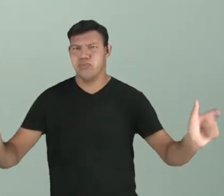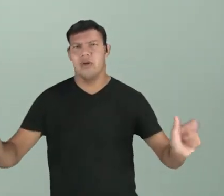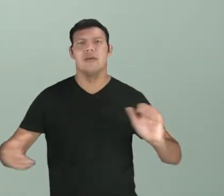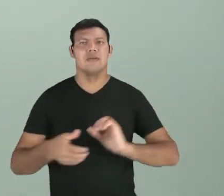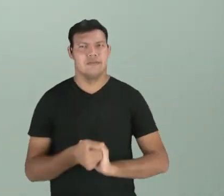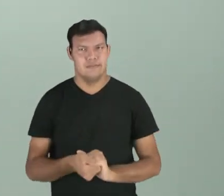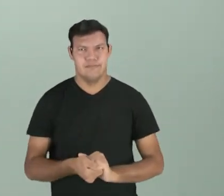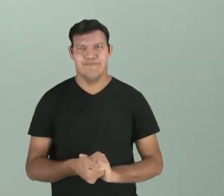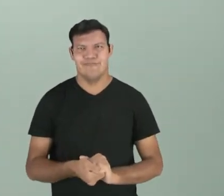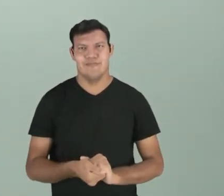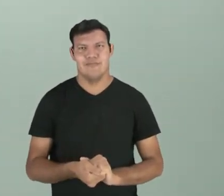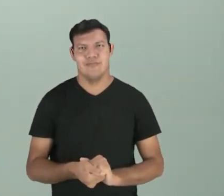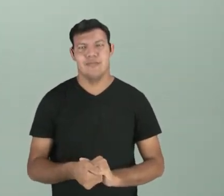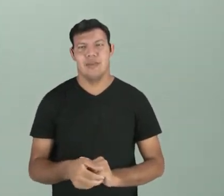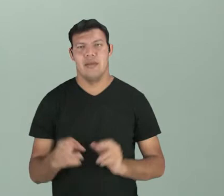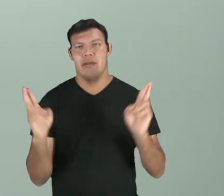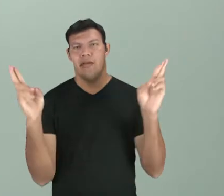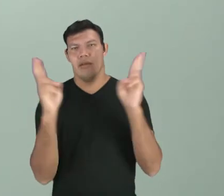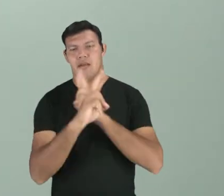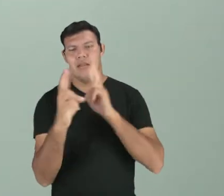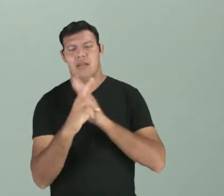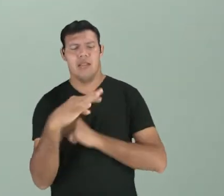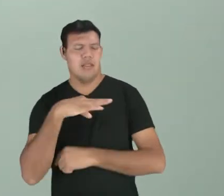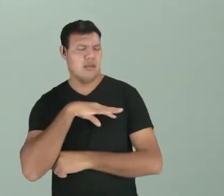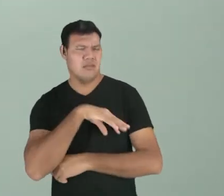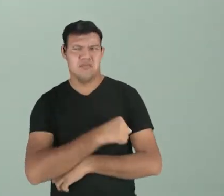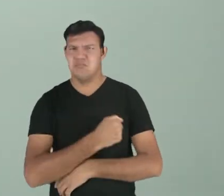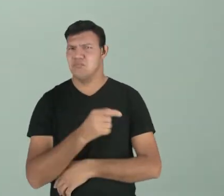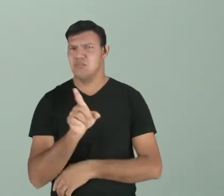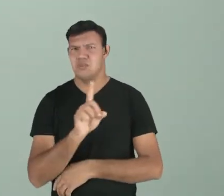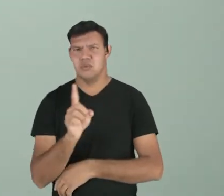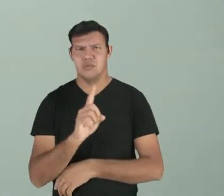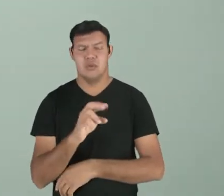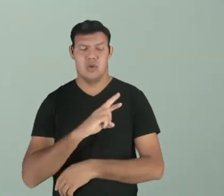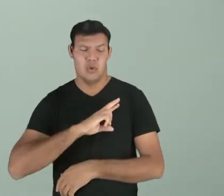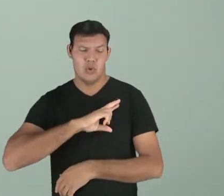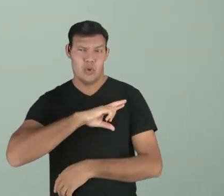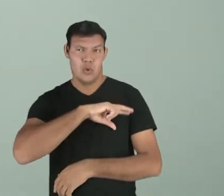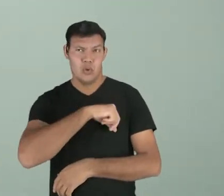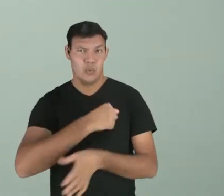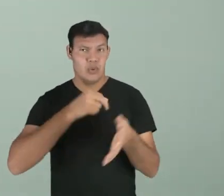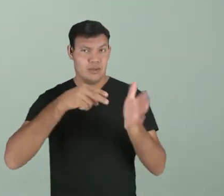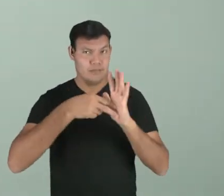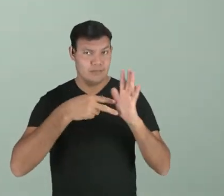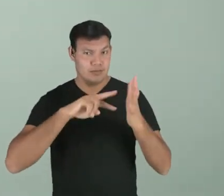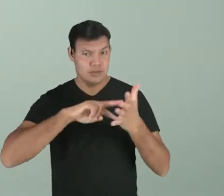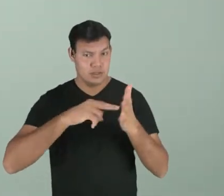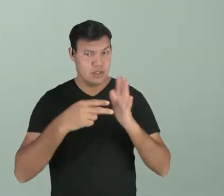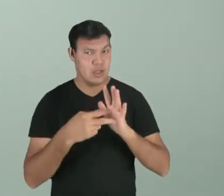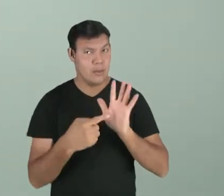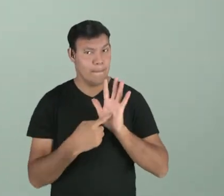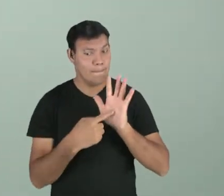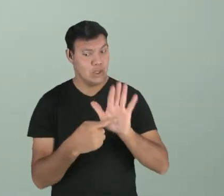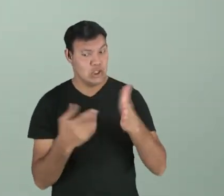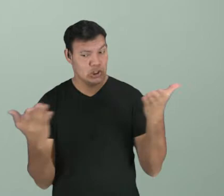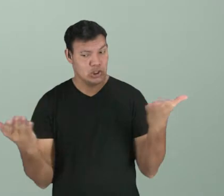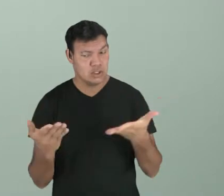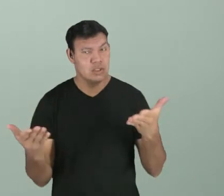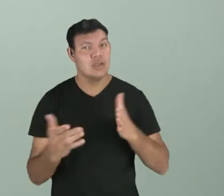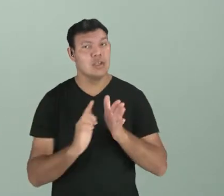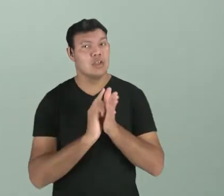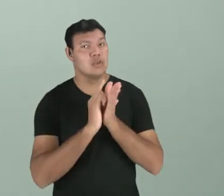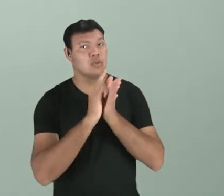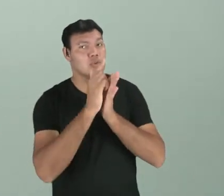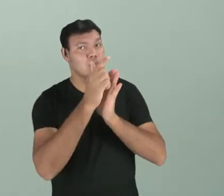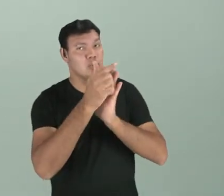necessariamente vai se tratar de relacionamentos amorosos Romance no significado que estamos vendo agora é